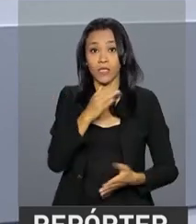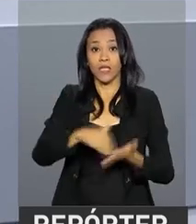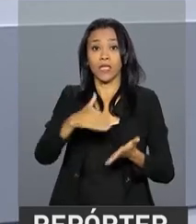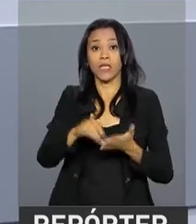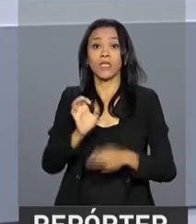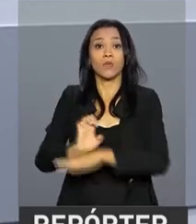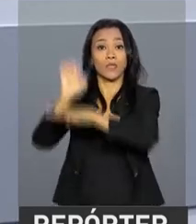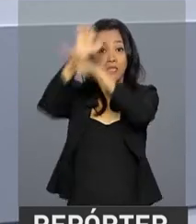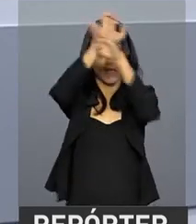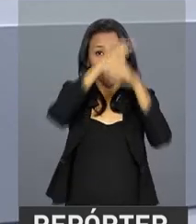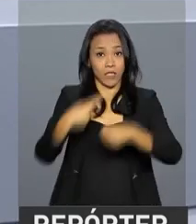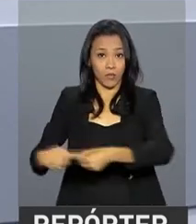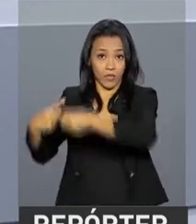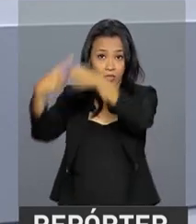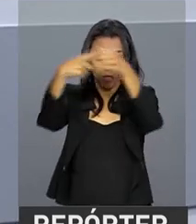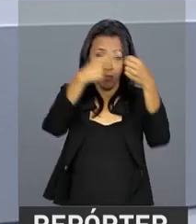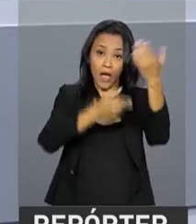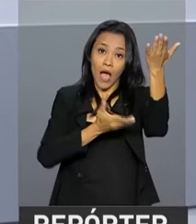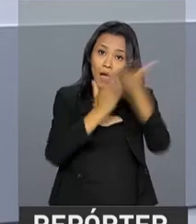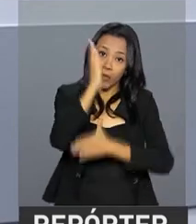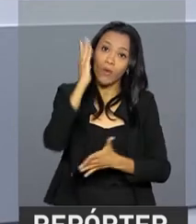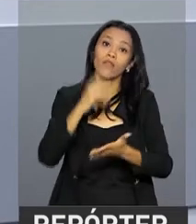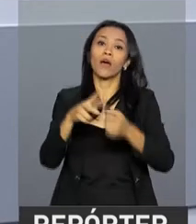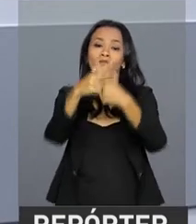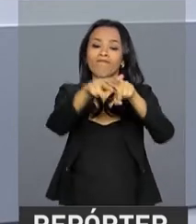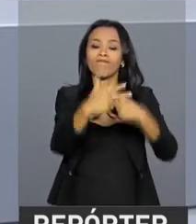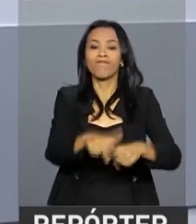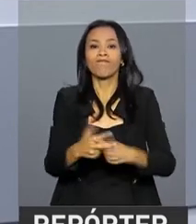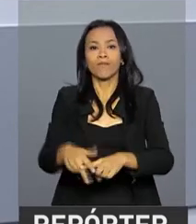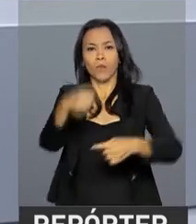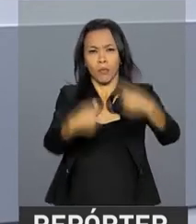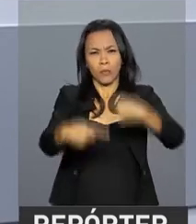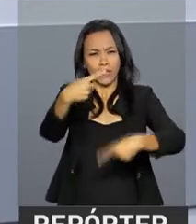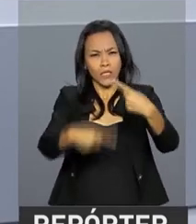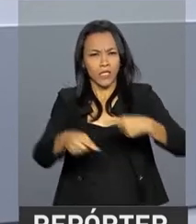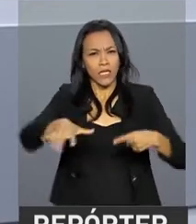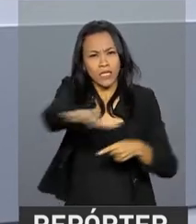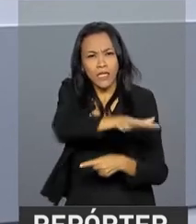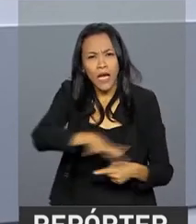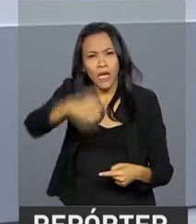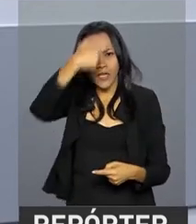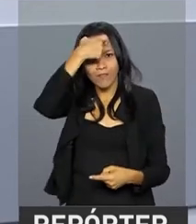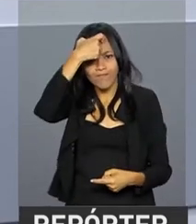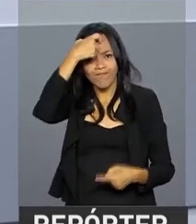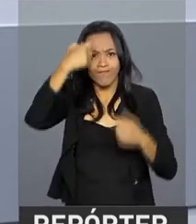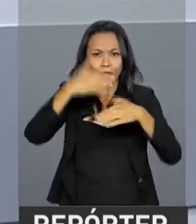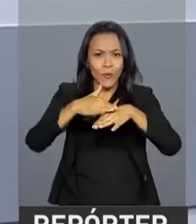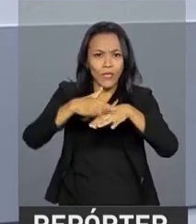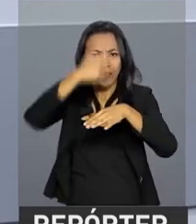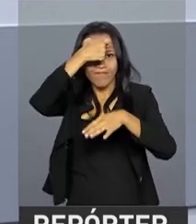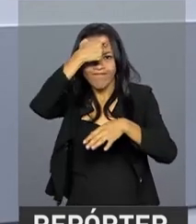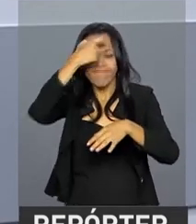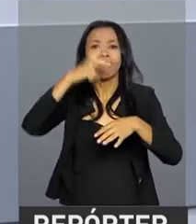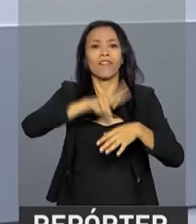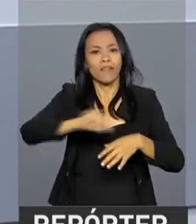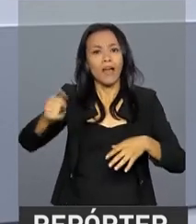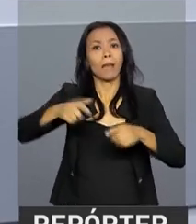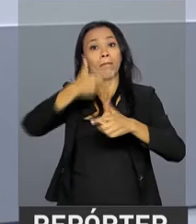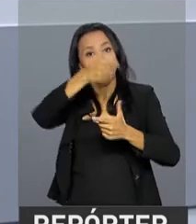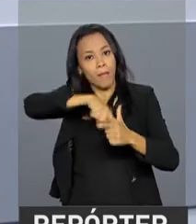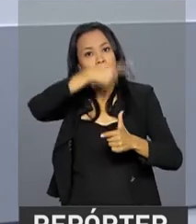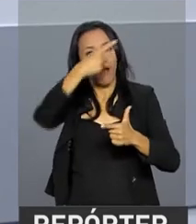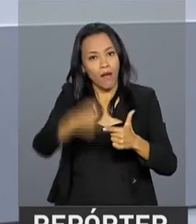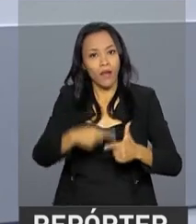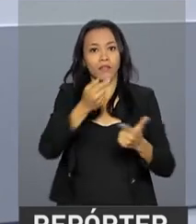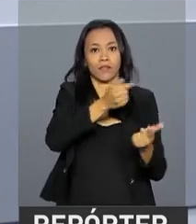municípios aprovaram a revisão da política nacional de saúde mental de acordo com o ministério da saúde será ampliada a oferta de